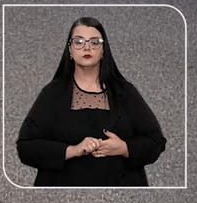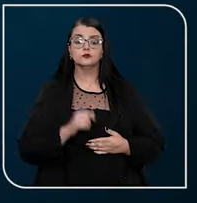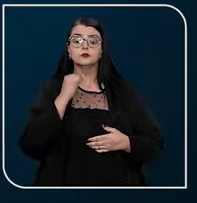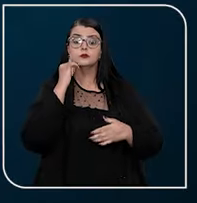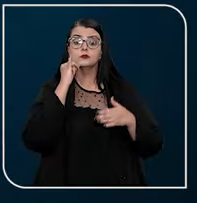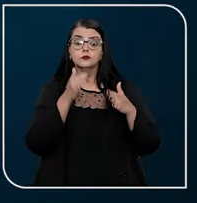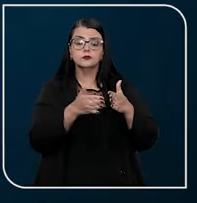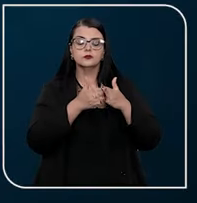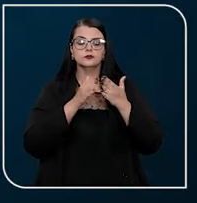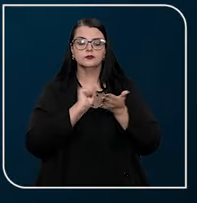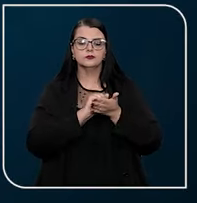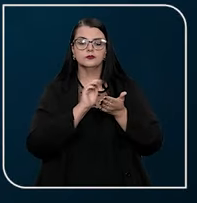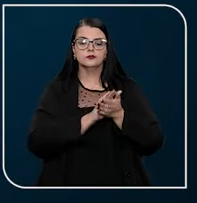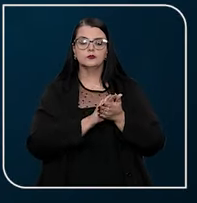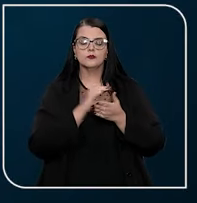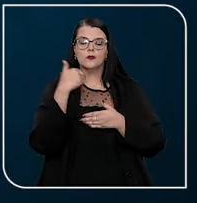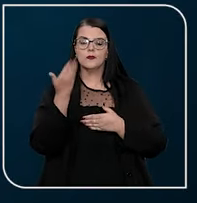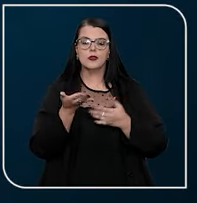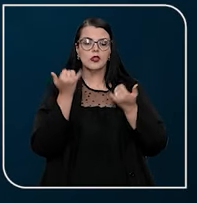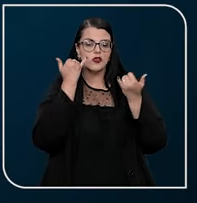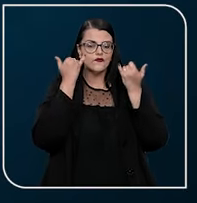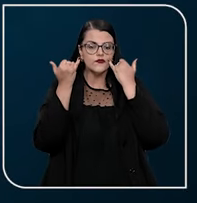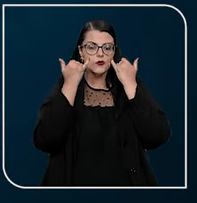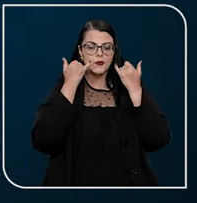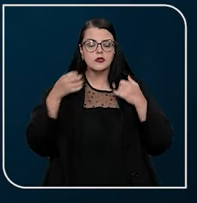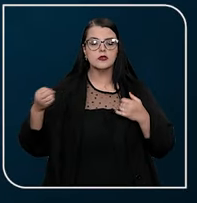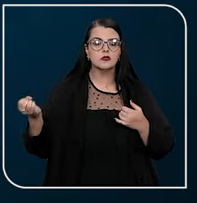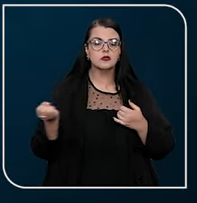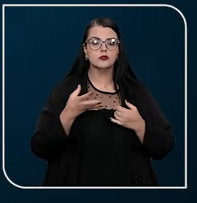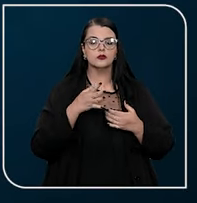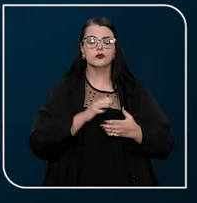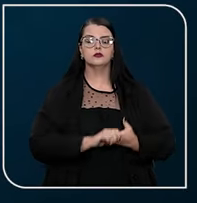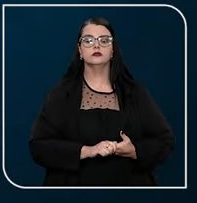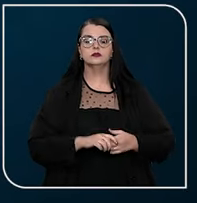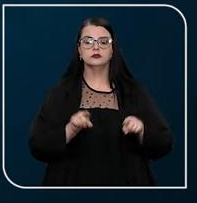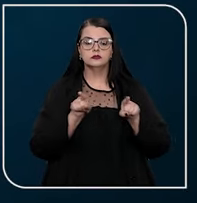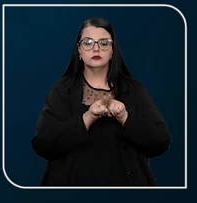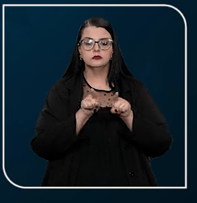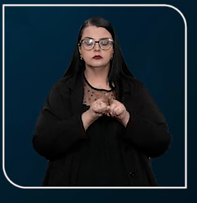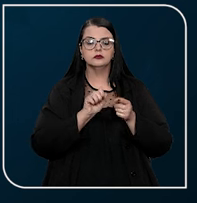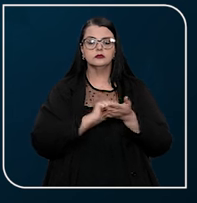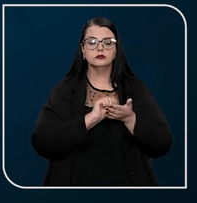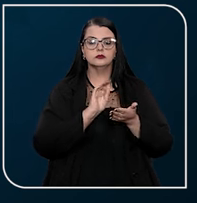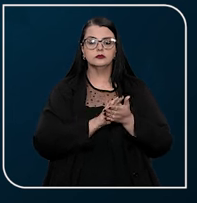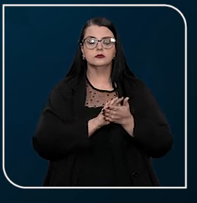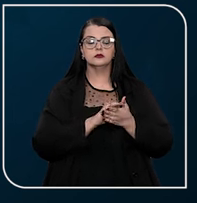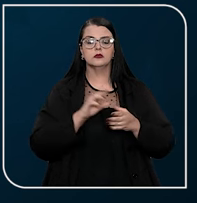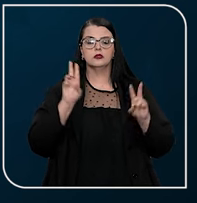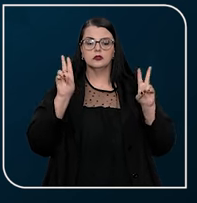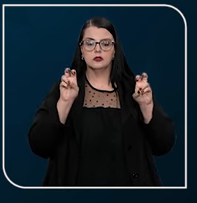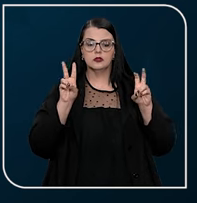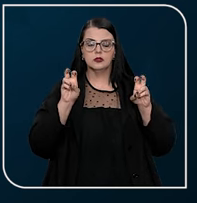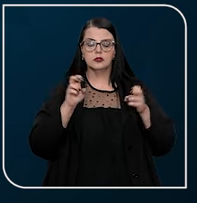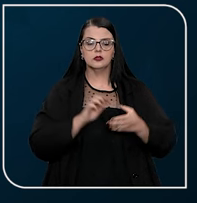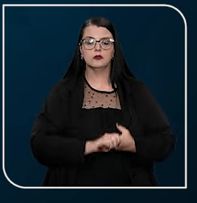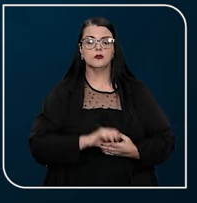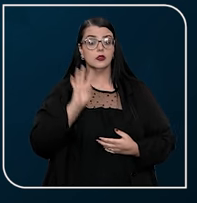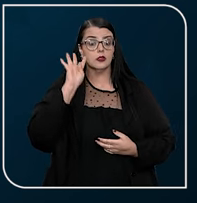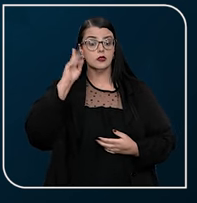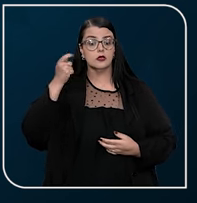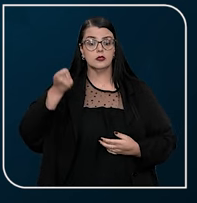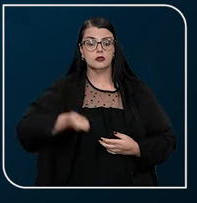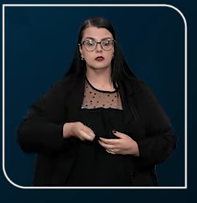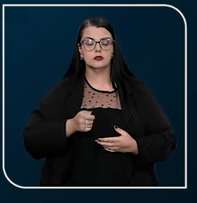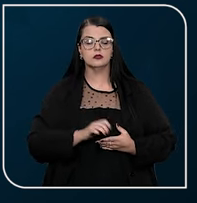conferir Solicito a vossa excelência informações atualizadas e pormenorizadas nos precisos termos da